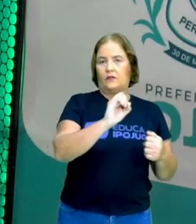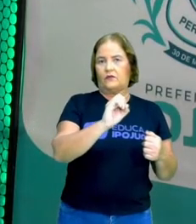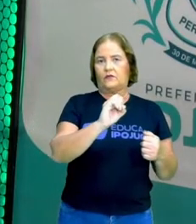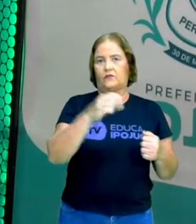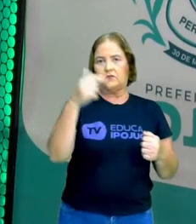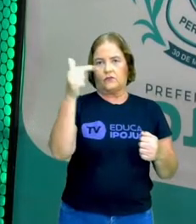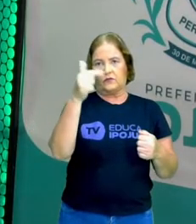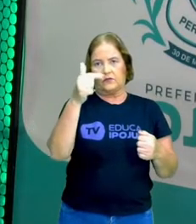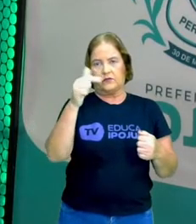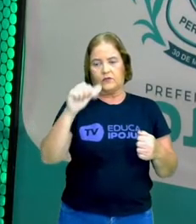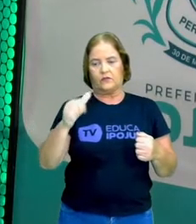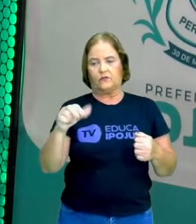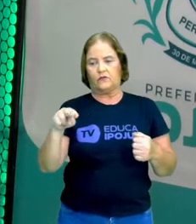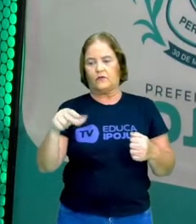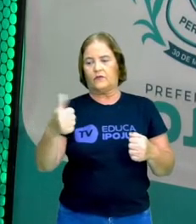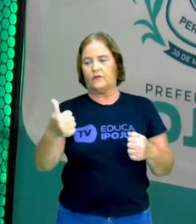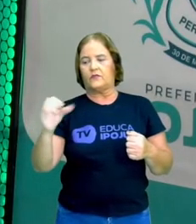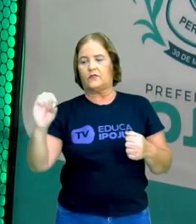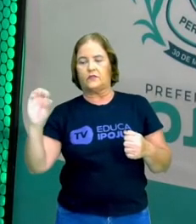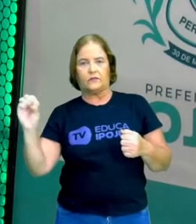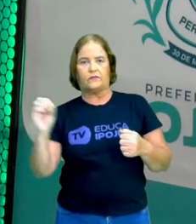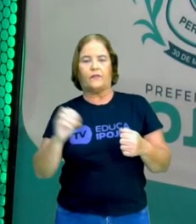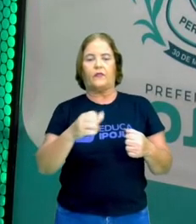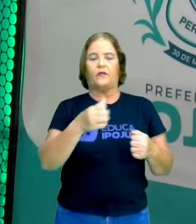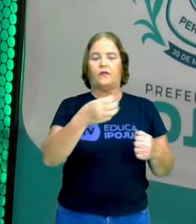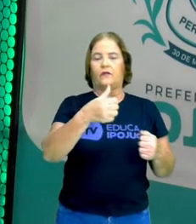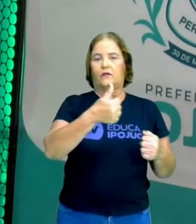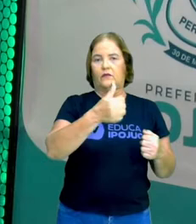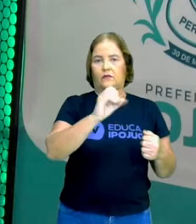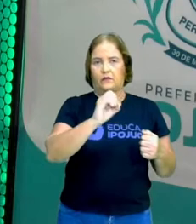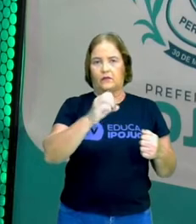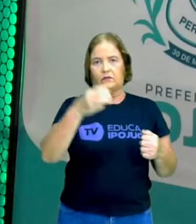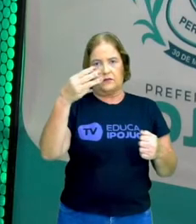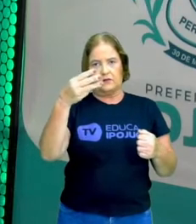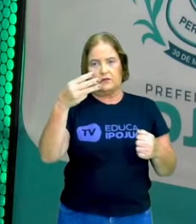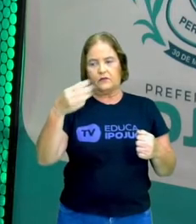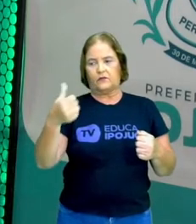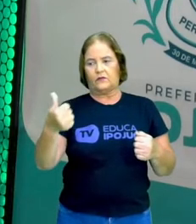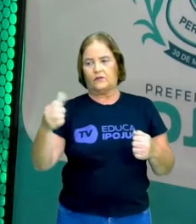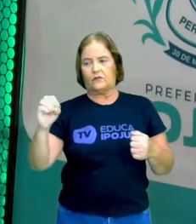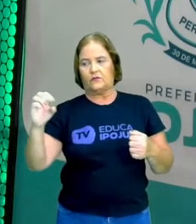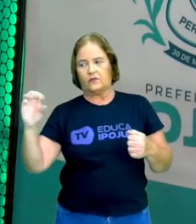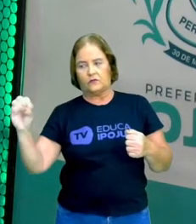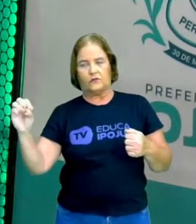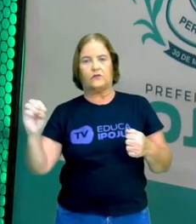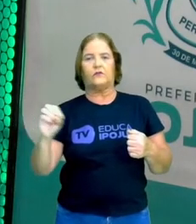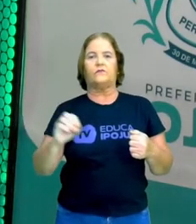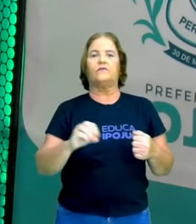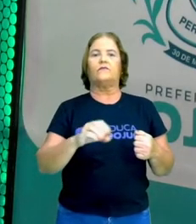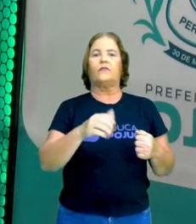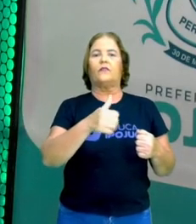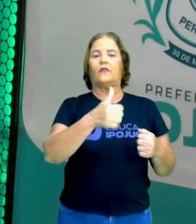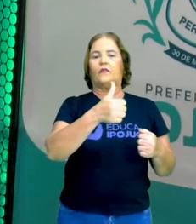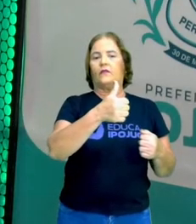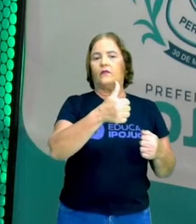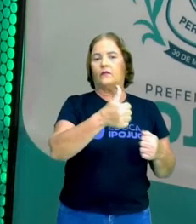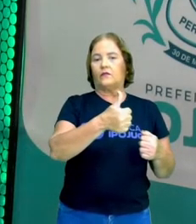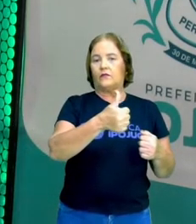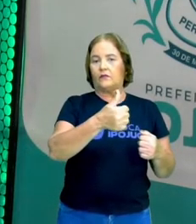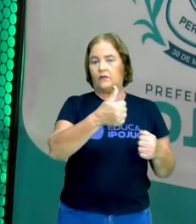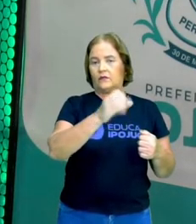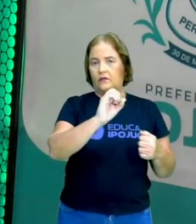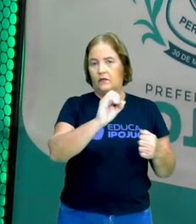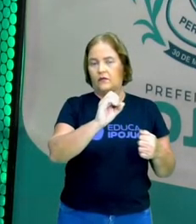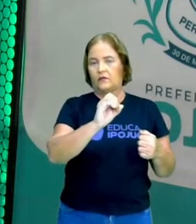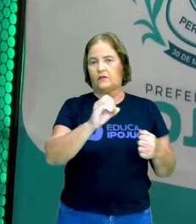elevado ao cubo, 1.000. 10 elevado à quarta potência, 10.000. Notou o padrão que